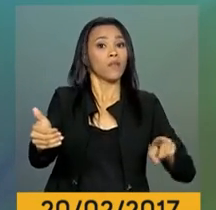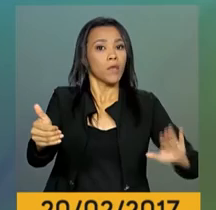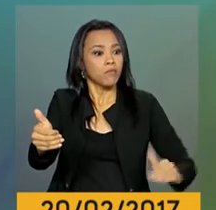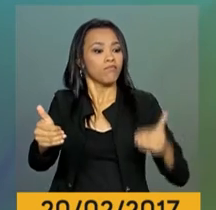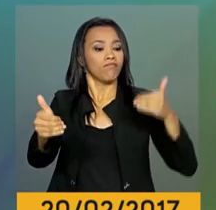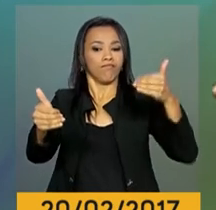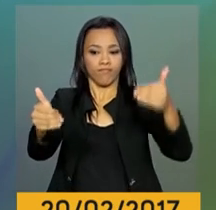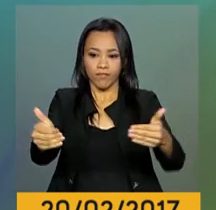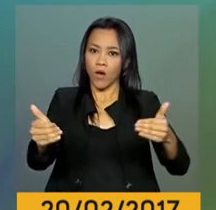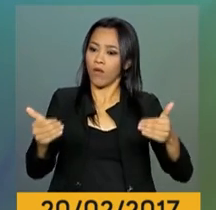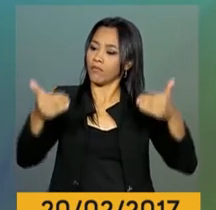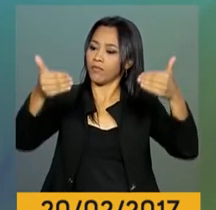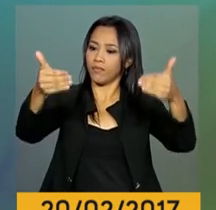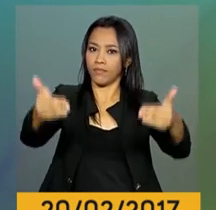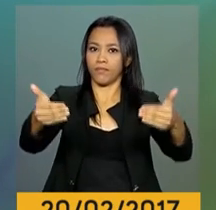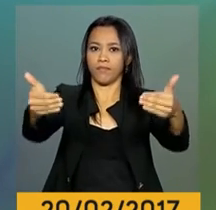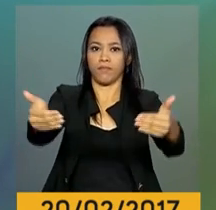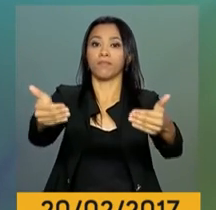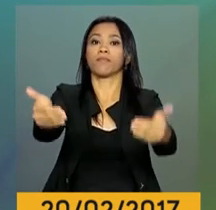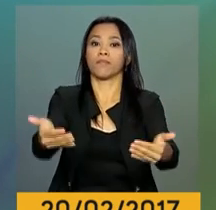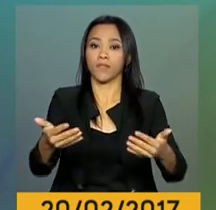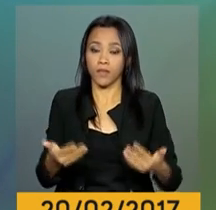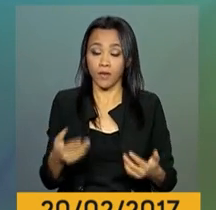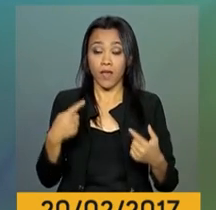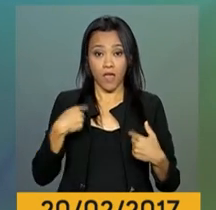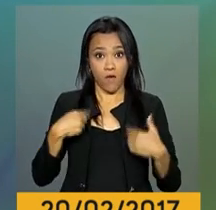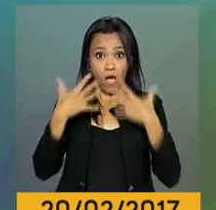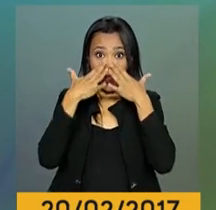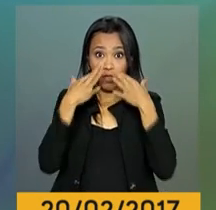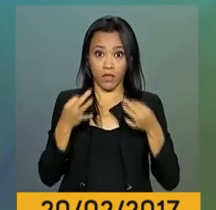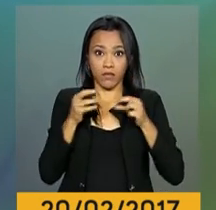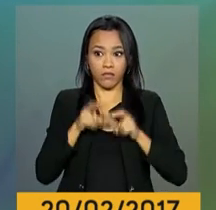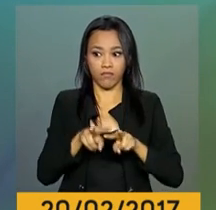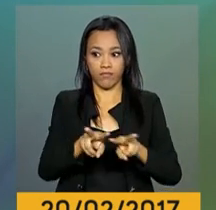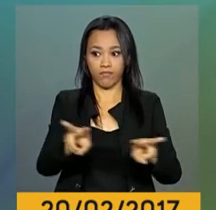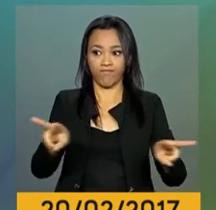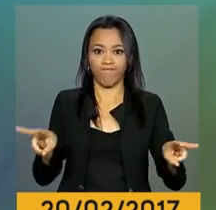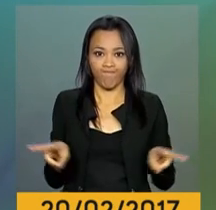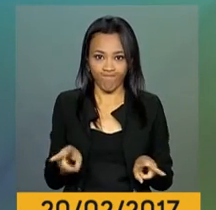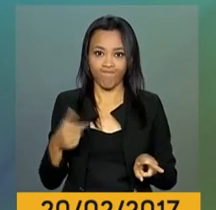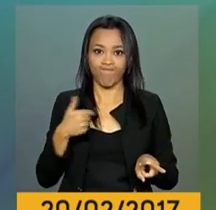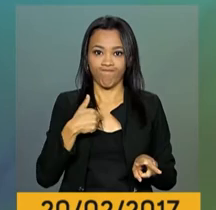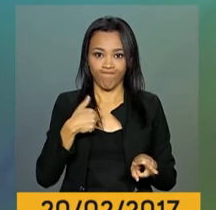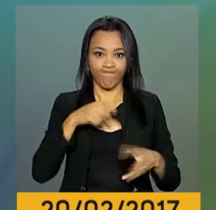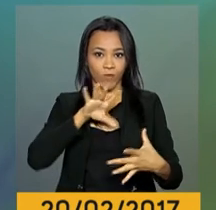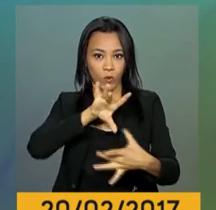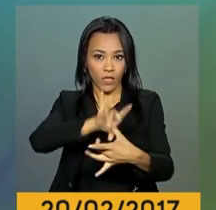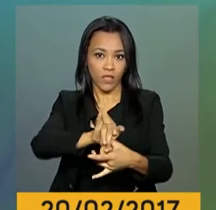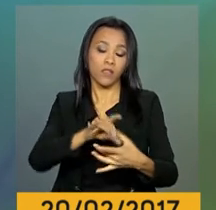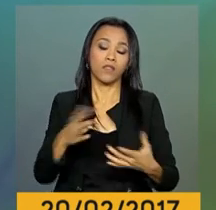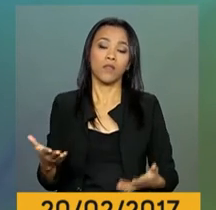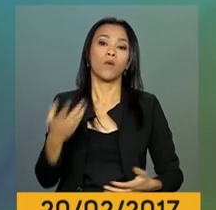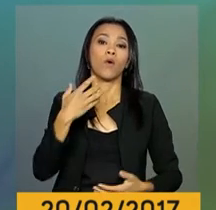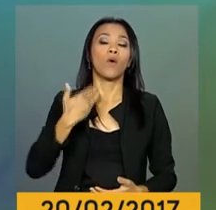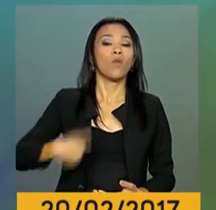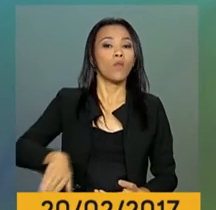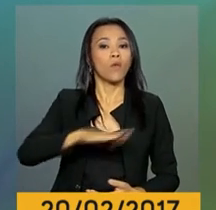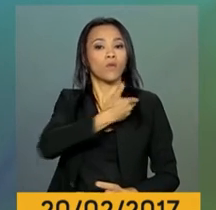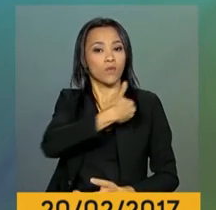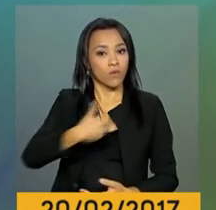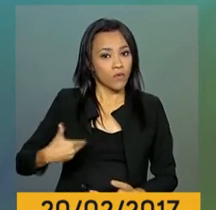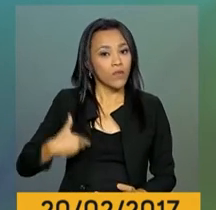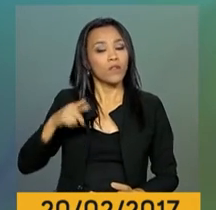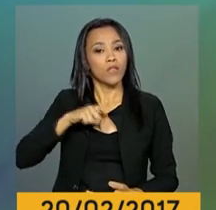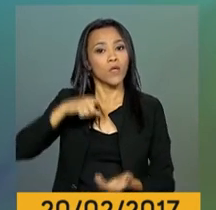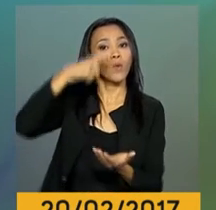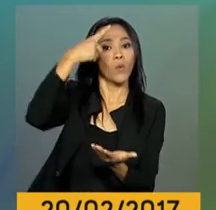Então, digo eu, atento para esta realidade contemporânea, o nosso governo tem um compromisso inafastável